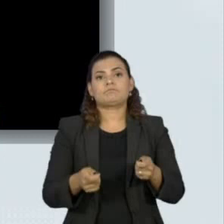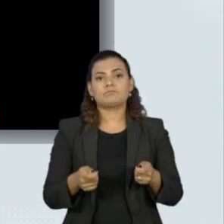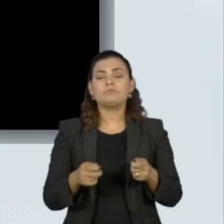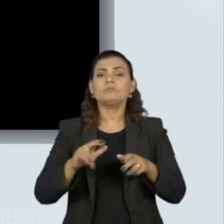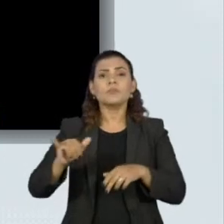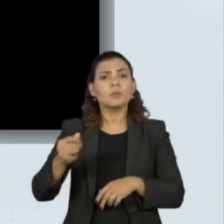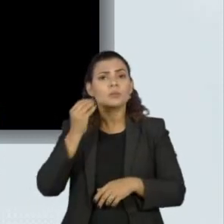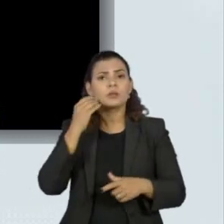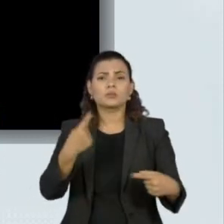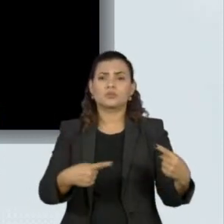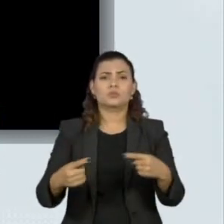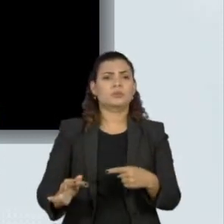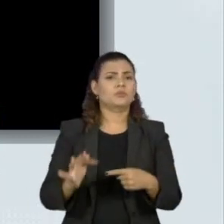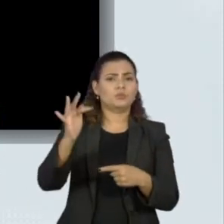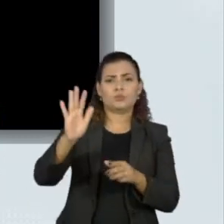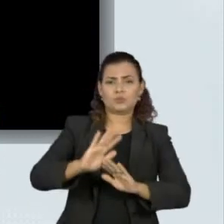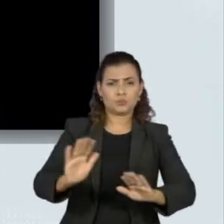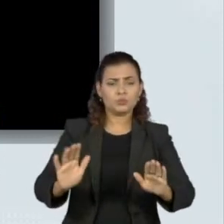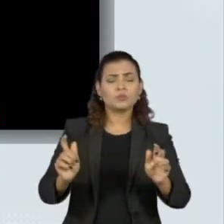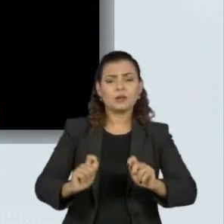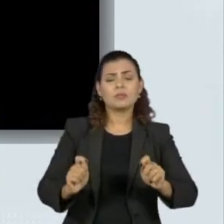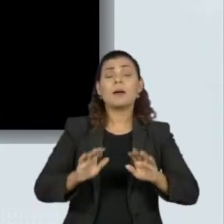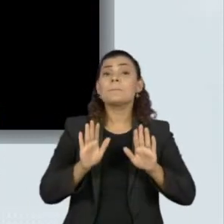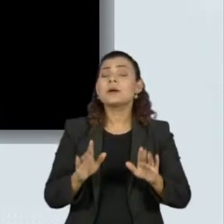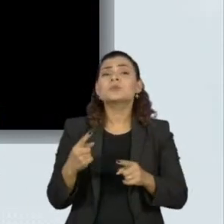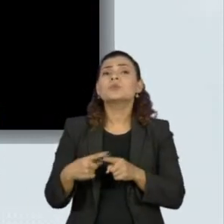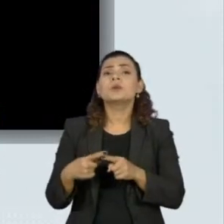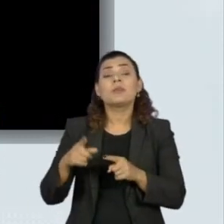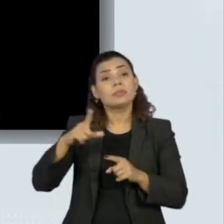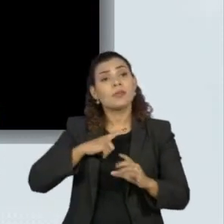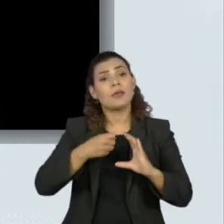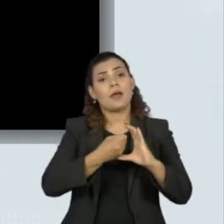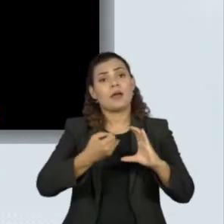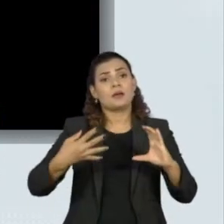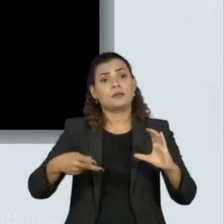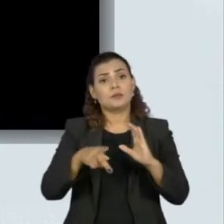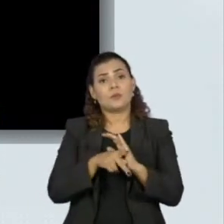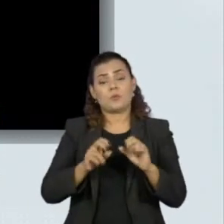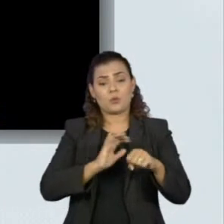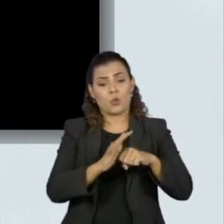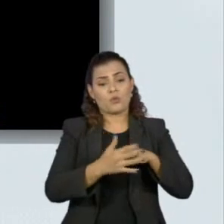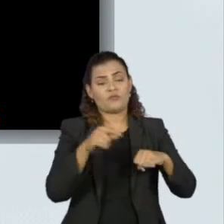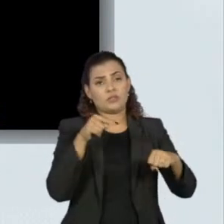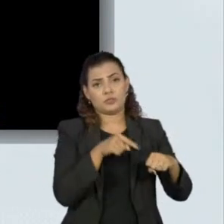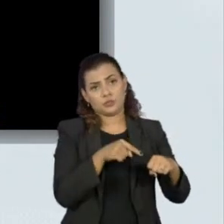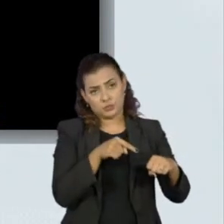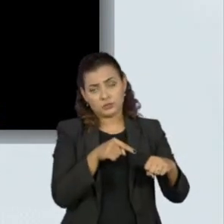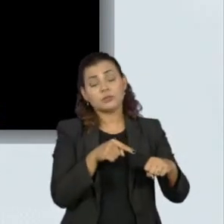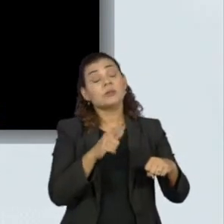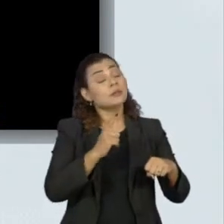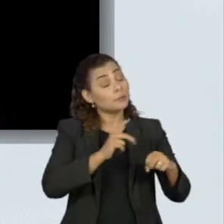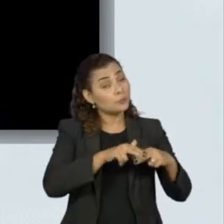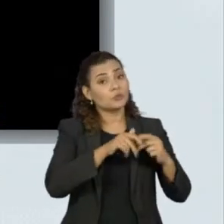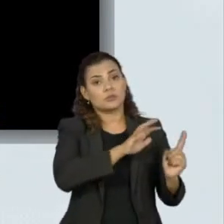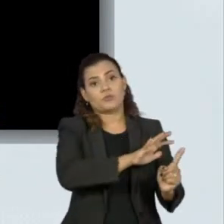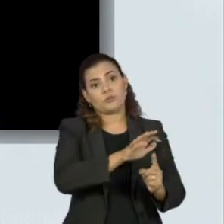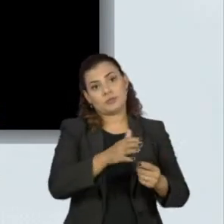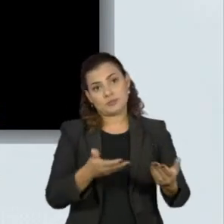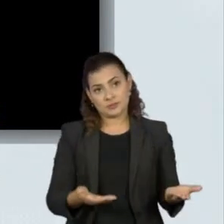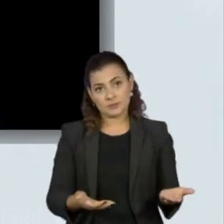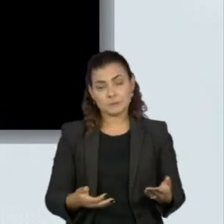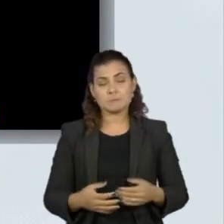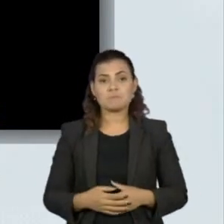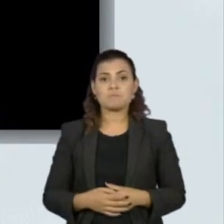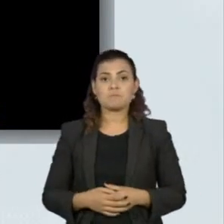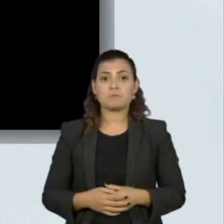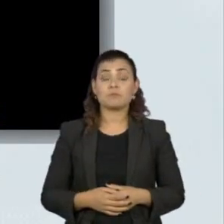de discussões acadêmicas por que isso acontece. Há umas características particulares da Covid-19 que fazem que isso aconteça.